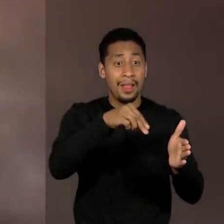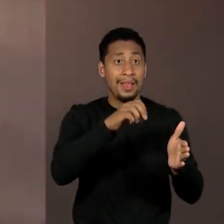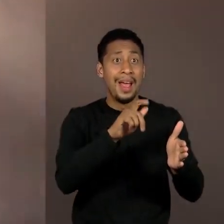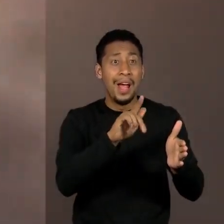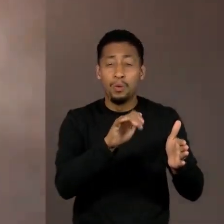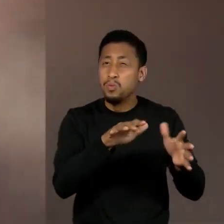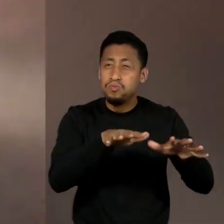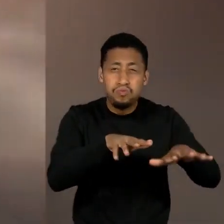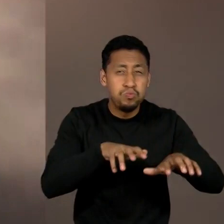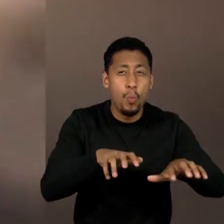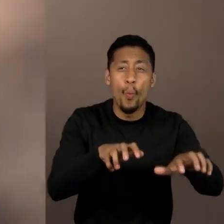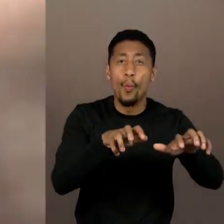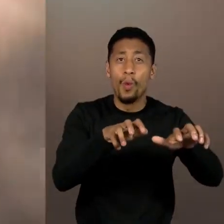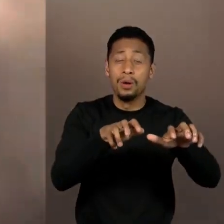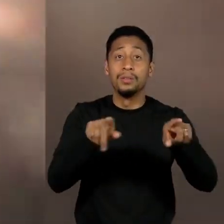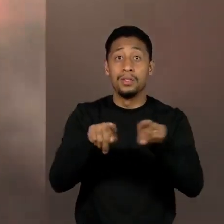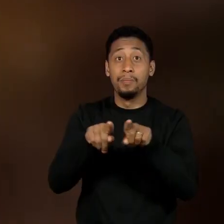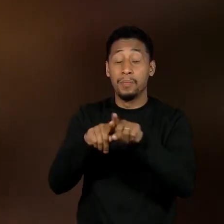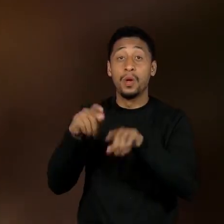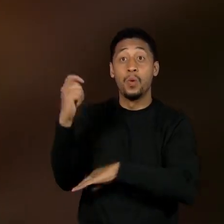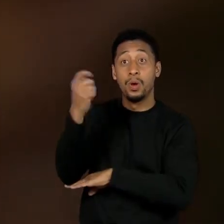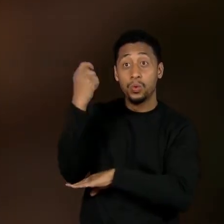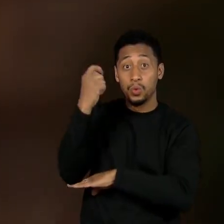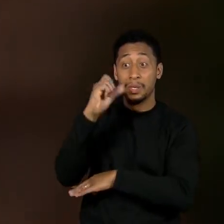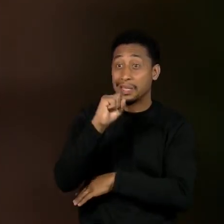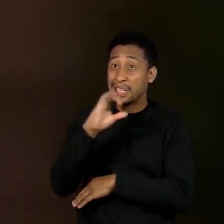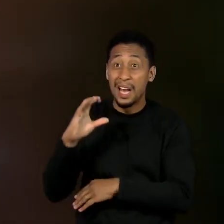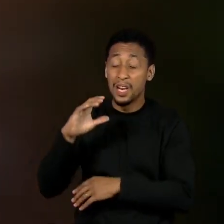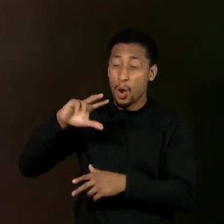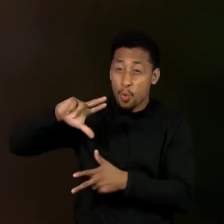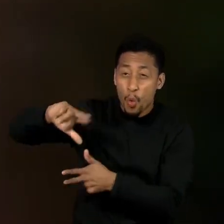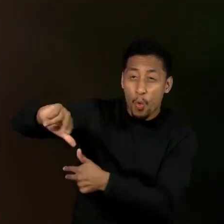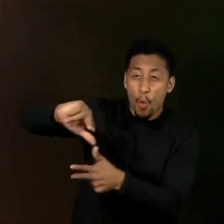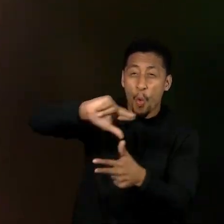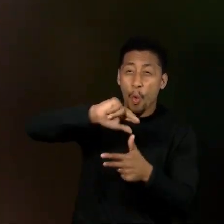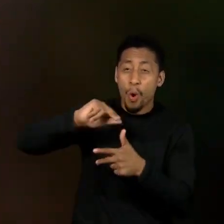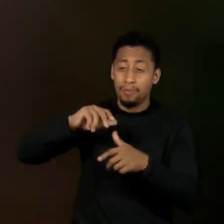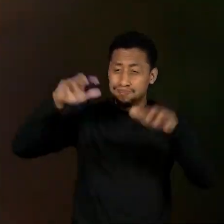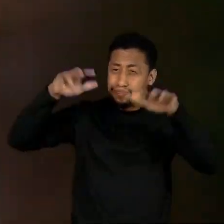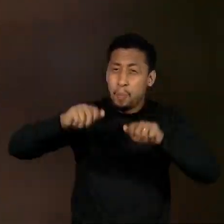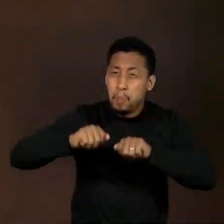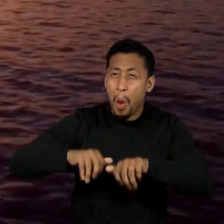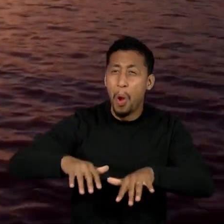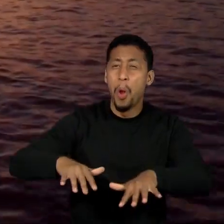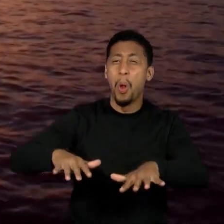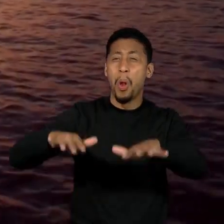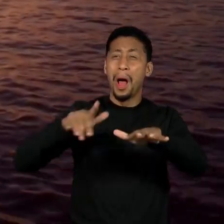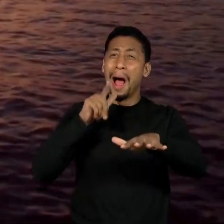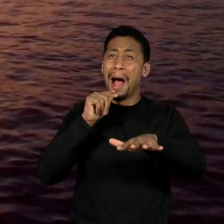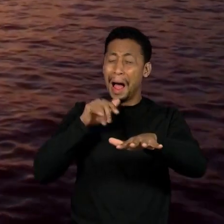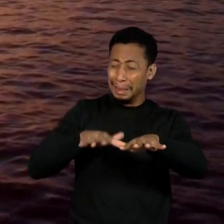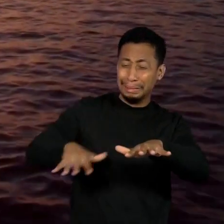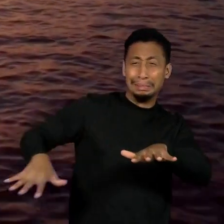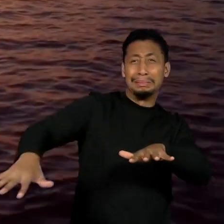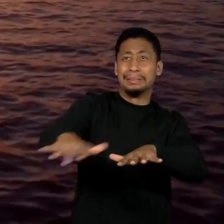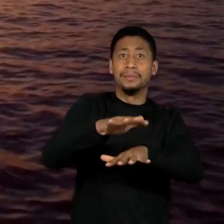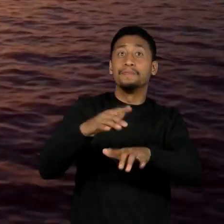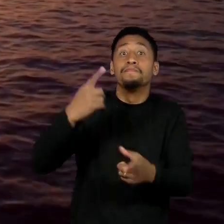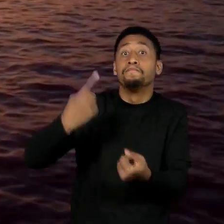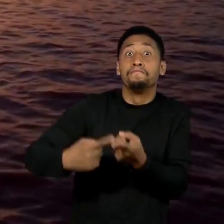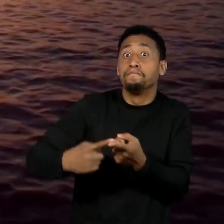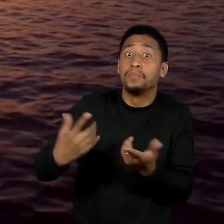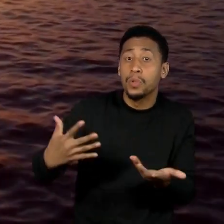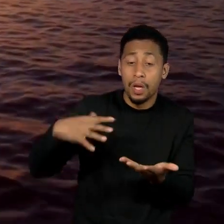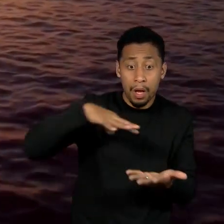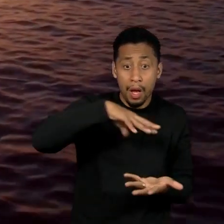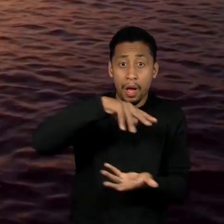em Santa Catarina, sequência inédita de ciclones, com enchentes devastadoras. A causa pode estar no